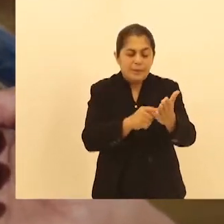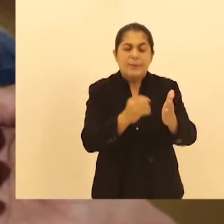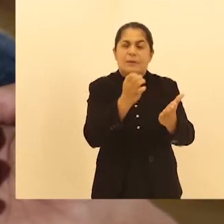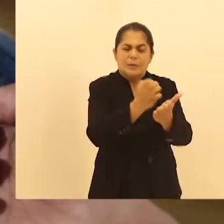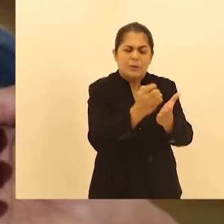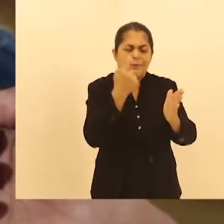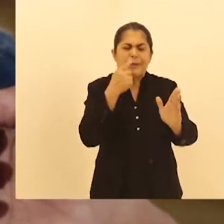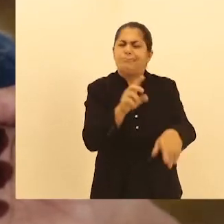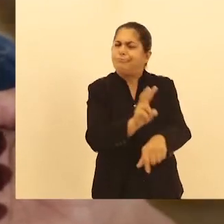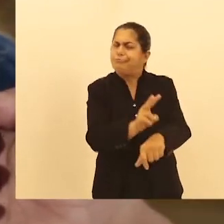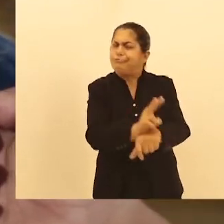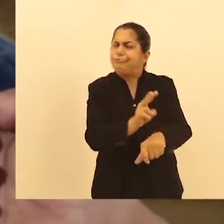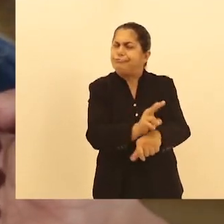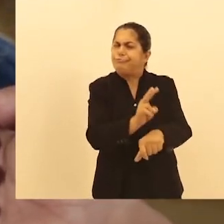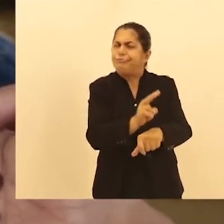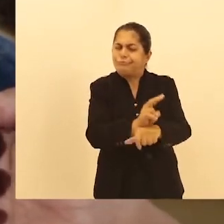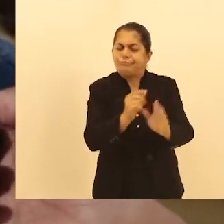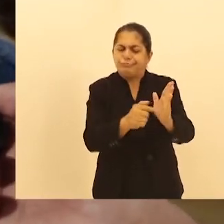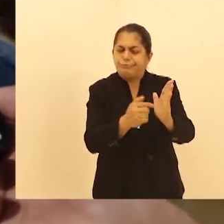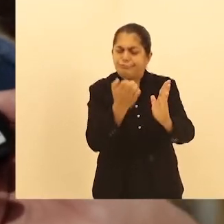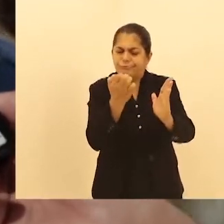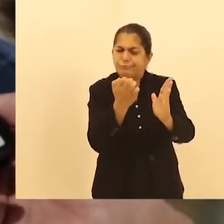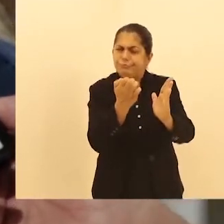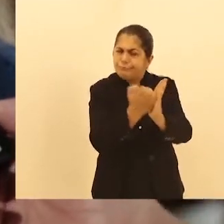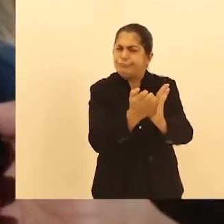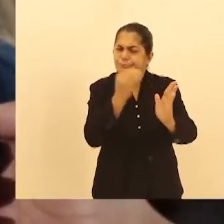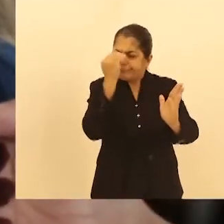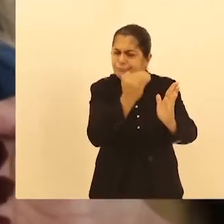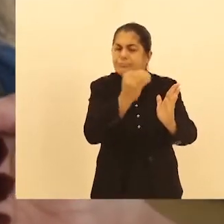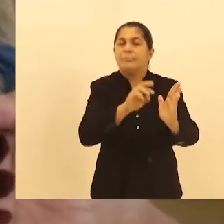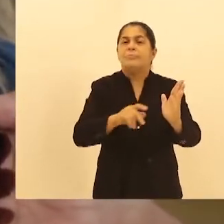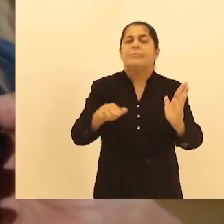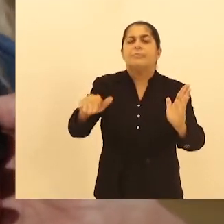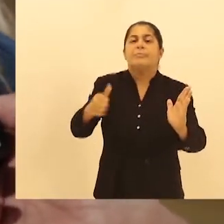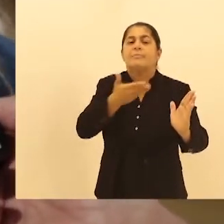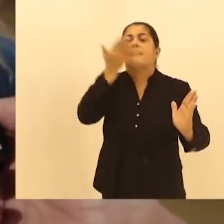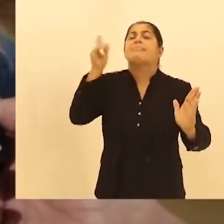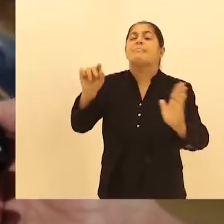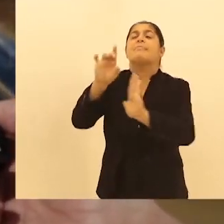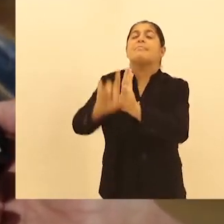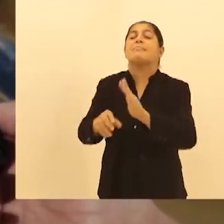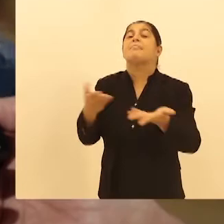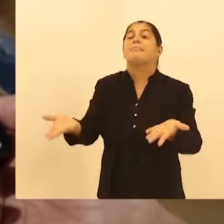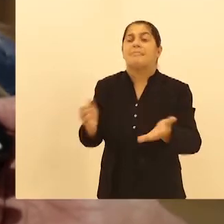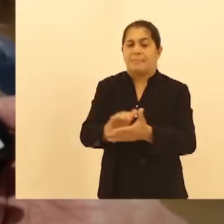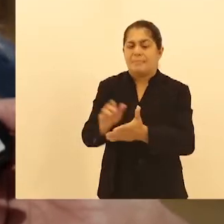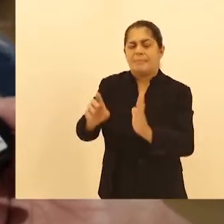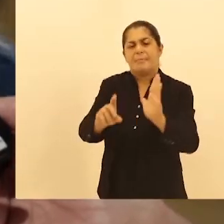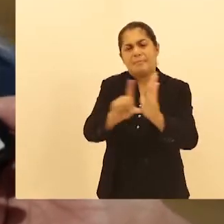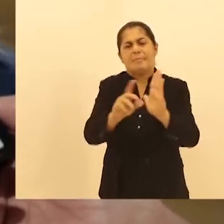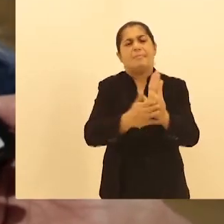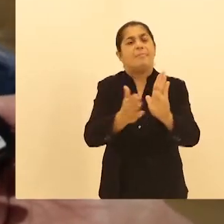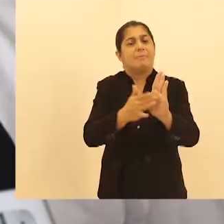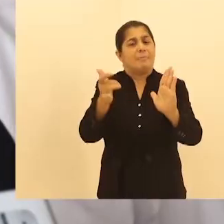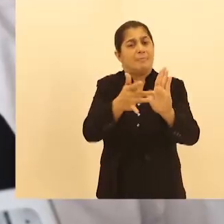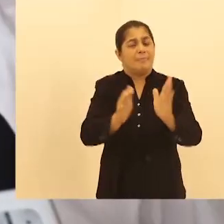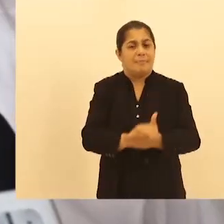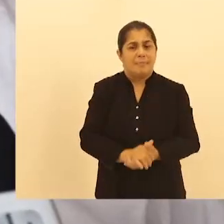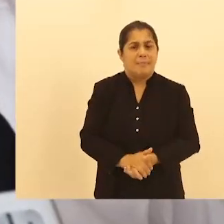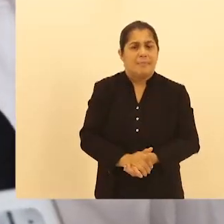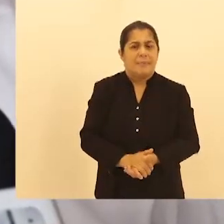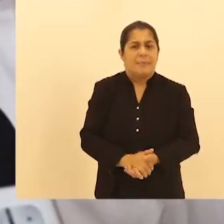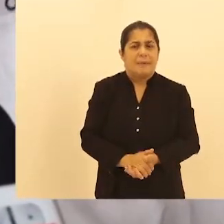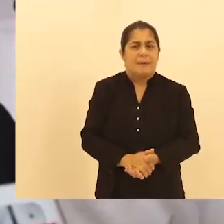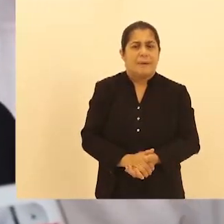o controle e é efetivamente a gente vai perder em que a criança possa deixar de ter direito que garante que está garantido na lei quando